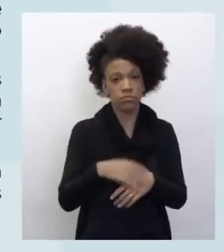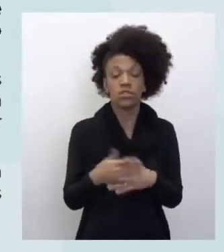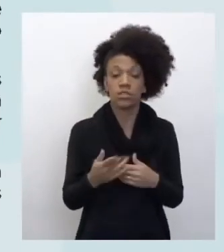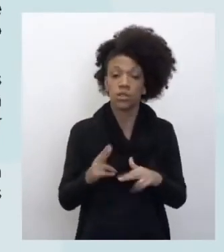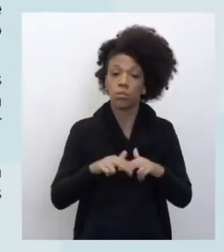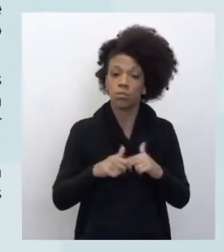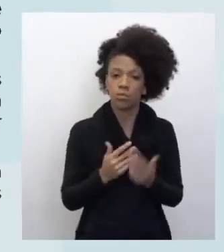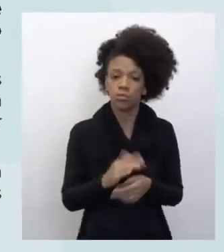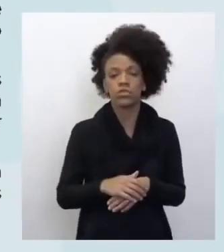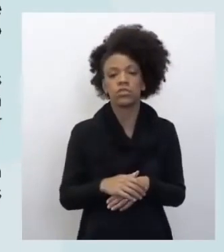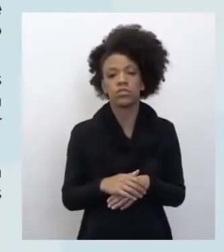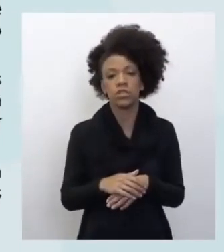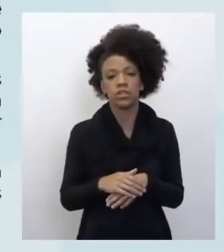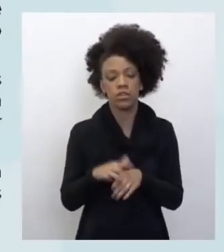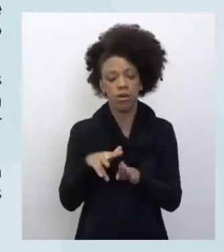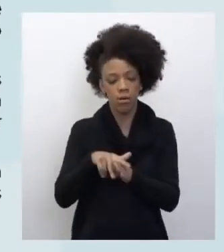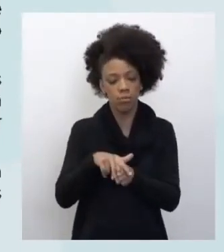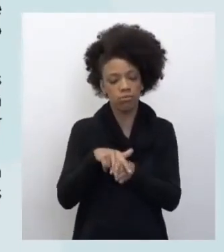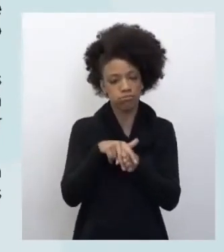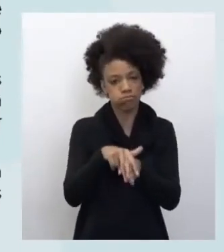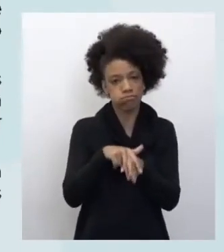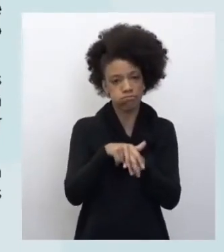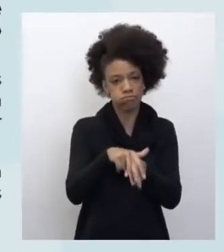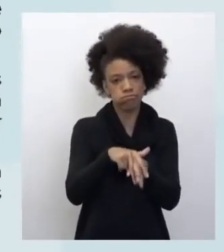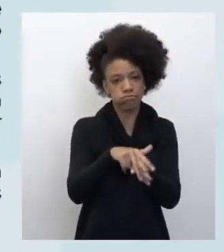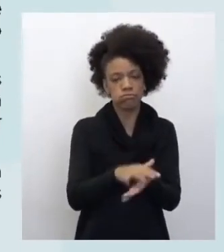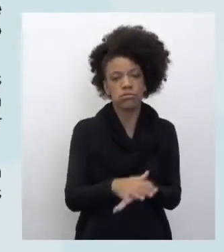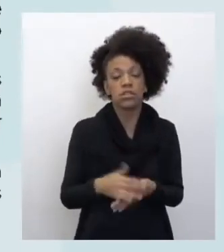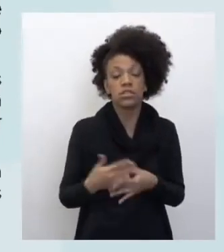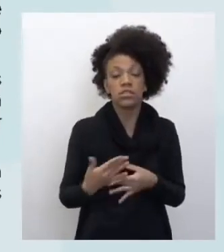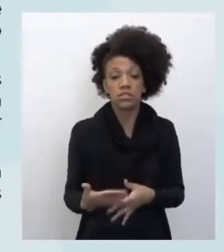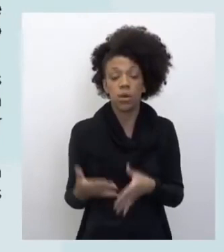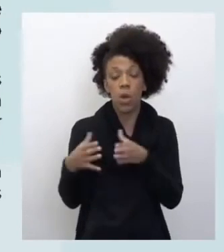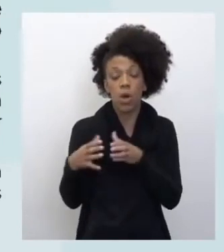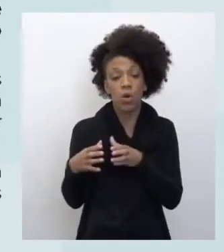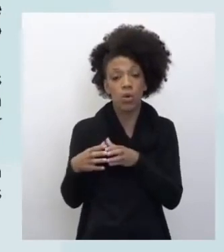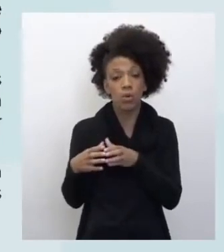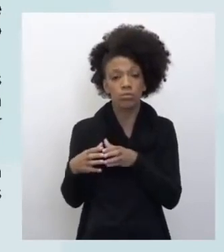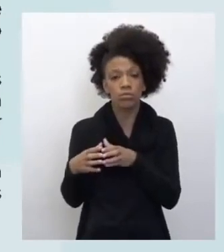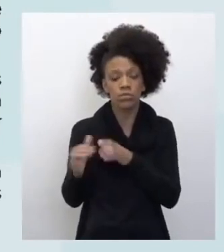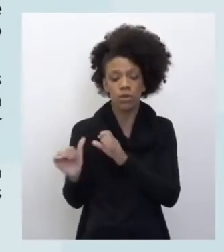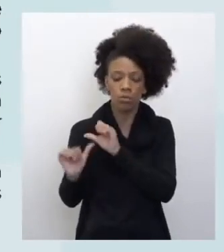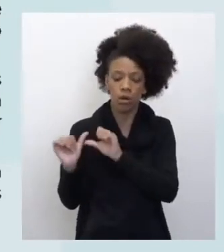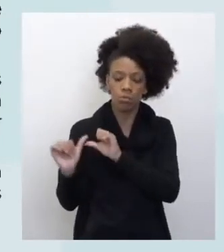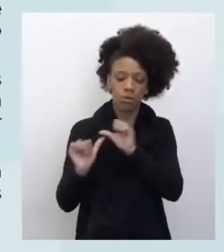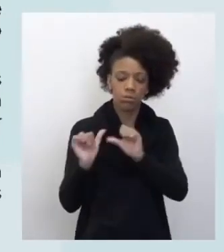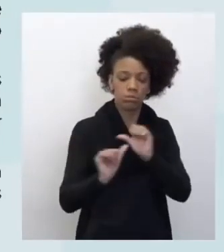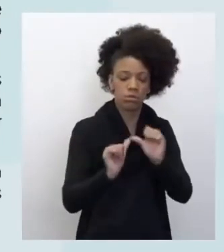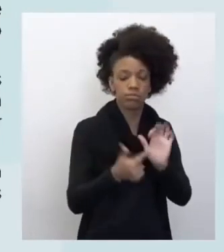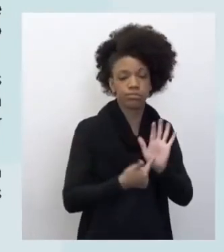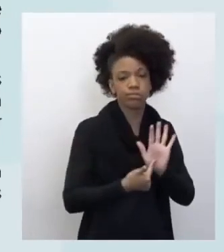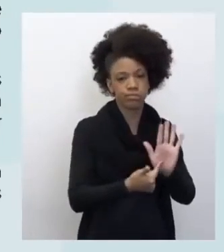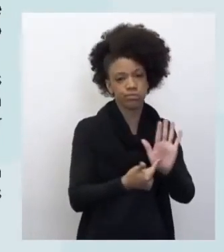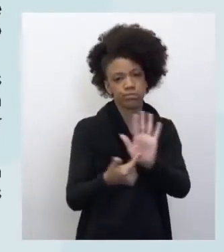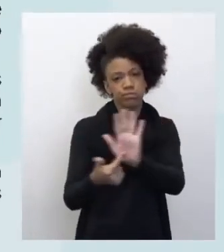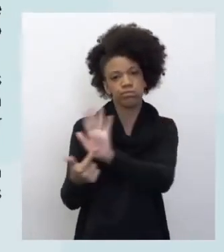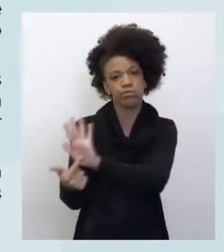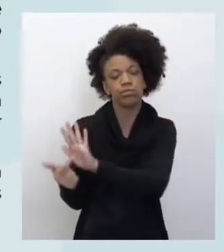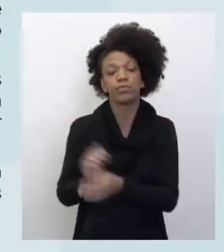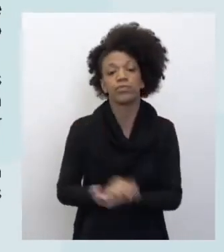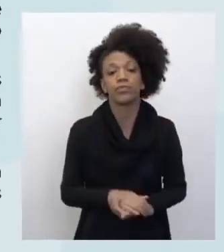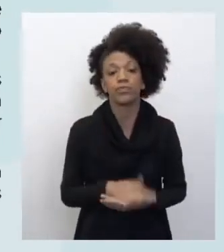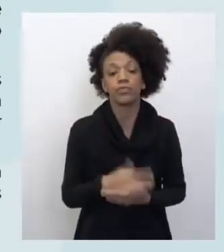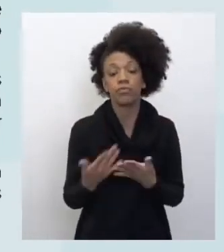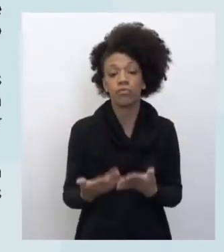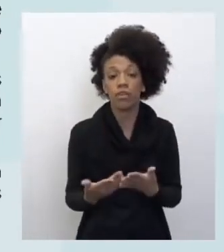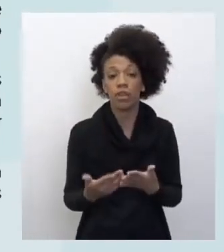carregavam tudo nas carroças. Então, eram trupes que andavam de cidades em cidades e iam se apresentando. A dramatização